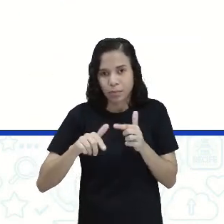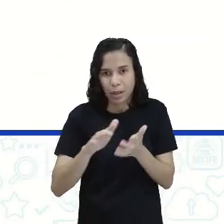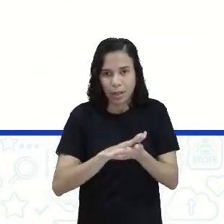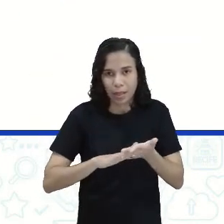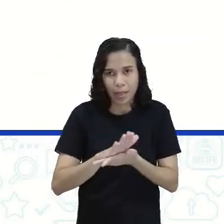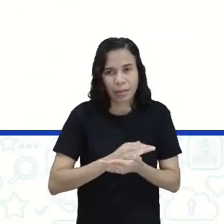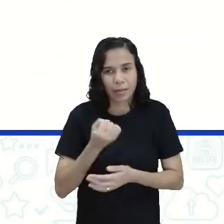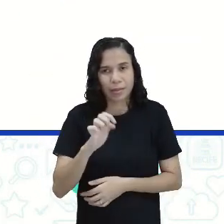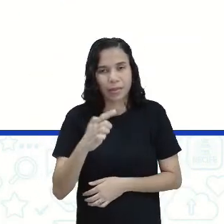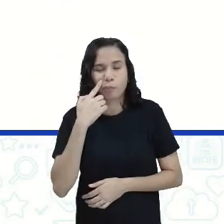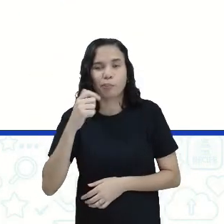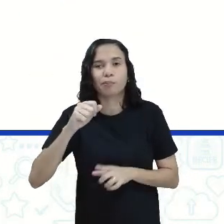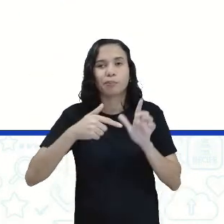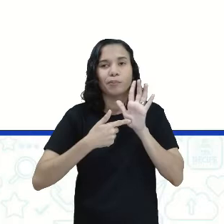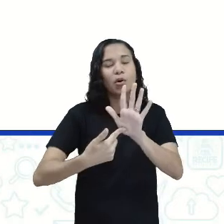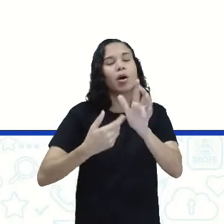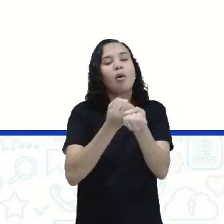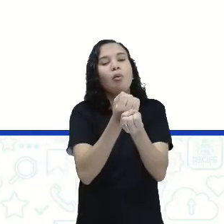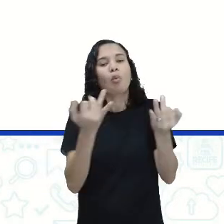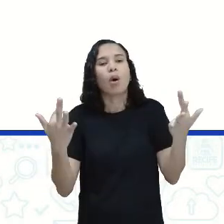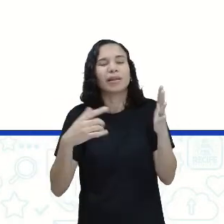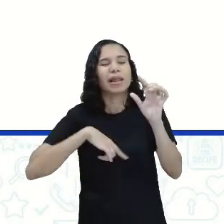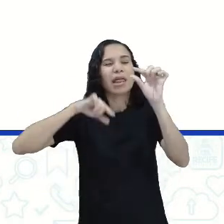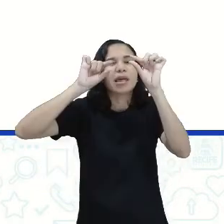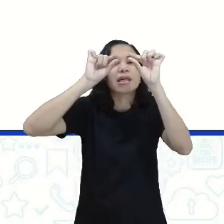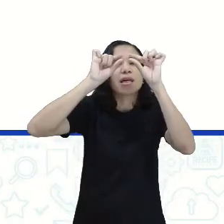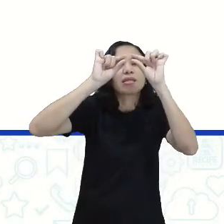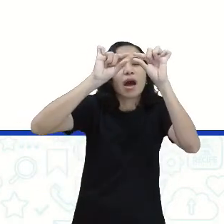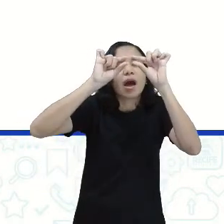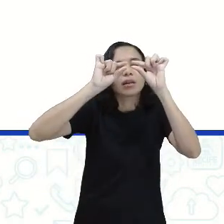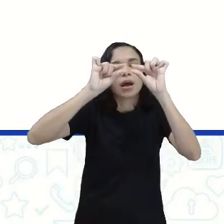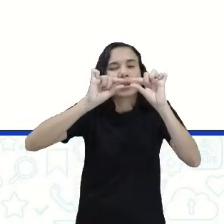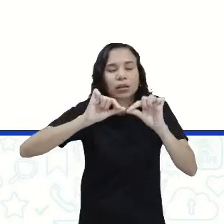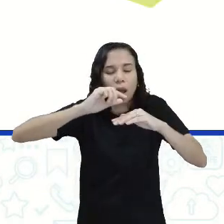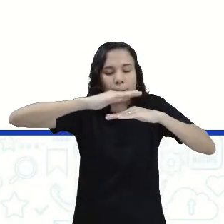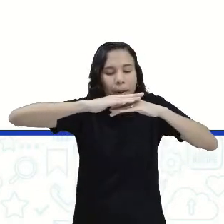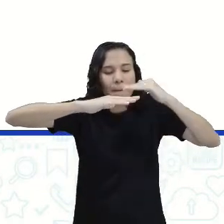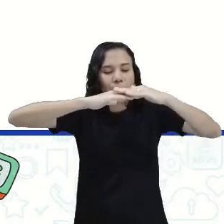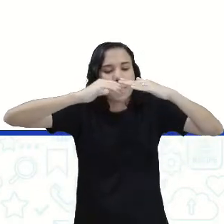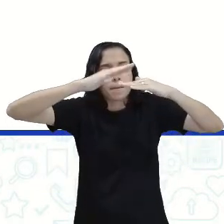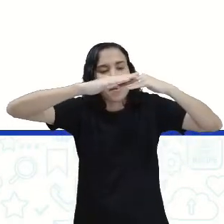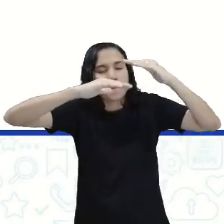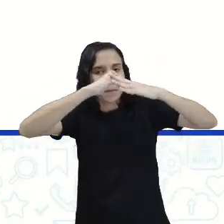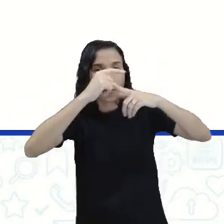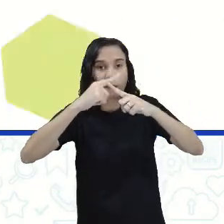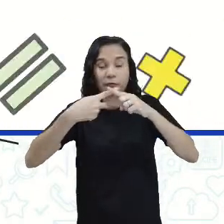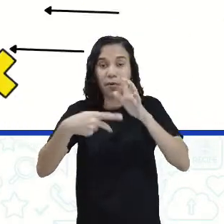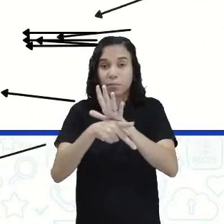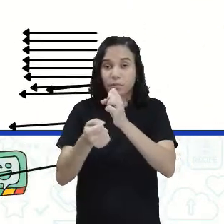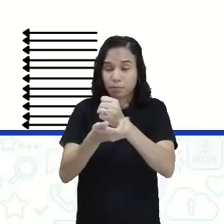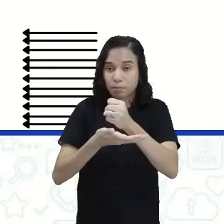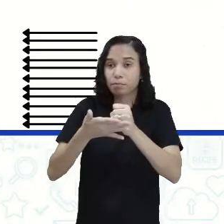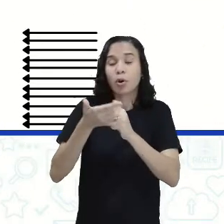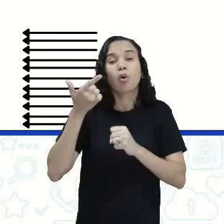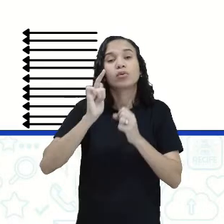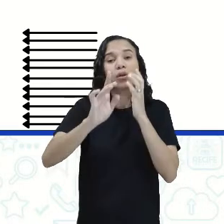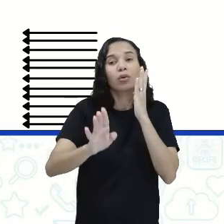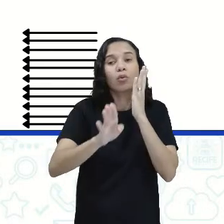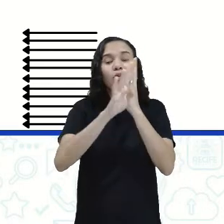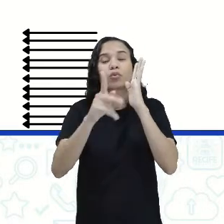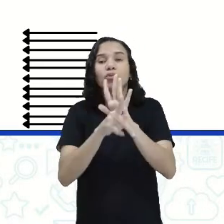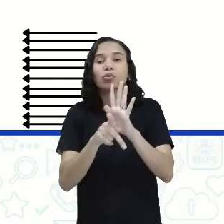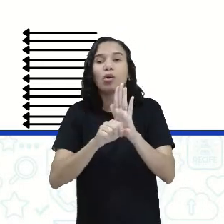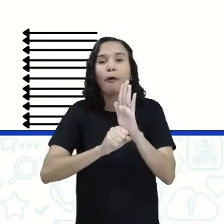aqui a quantidade de pedacinhos que eu vou ter e multiplicar pela base, eu vou ter a área da base, eu vou ter aí